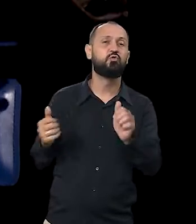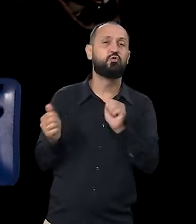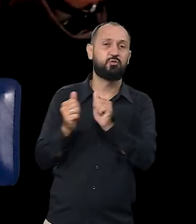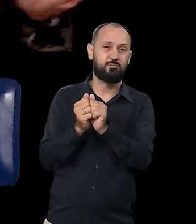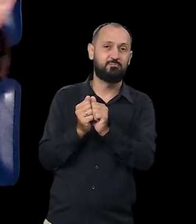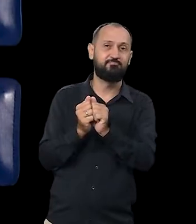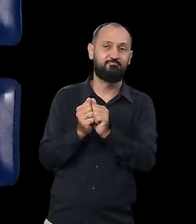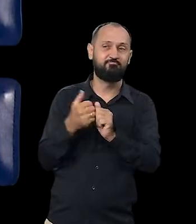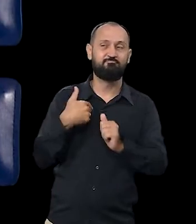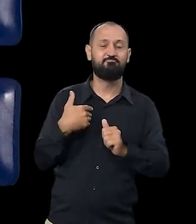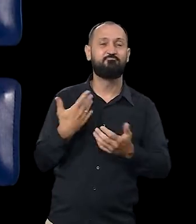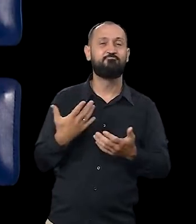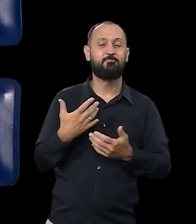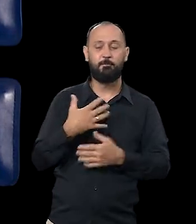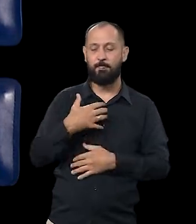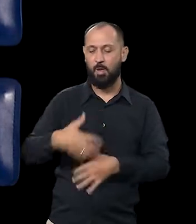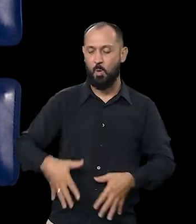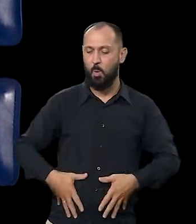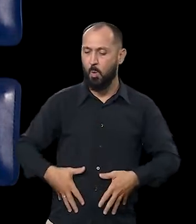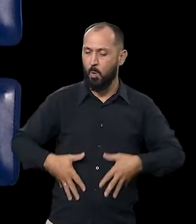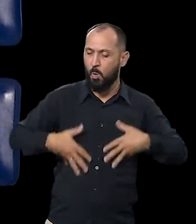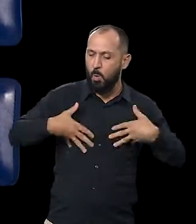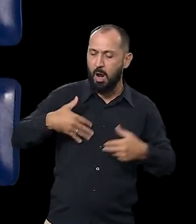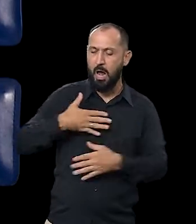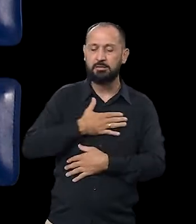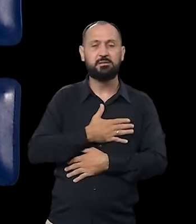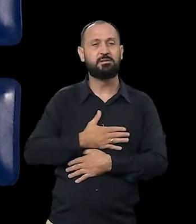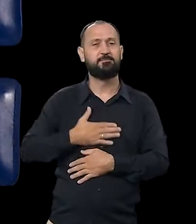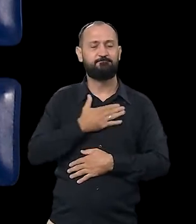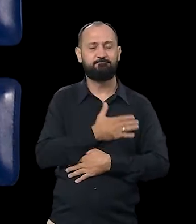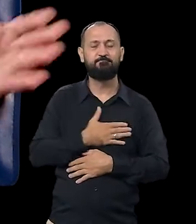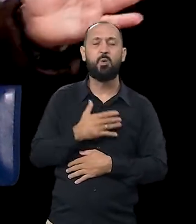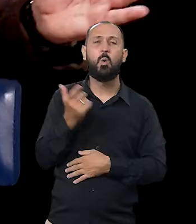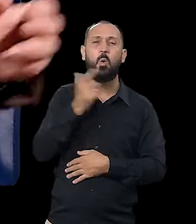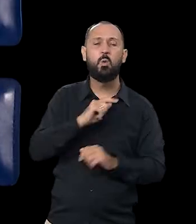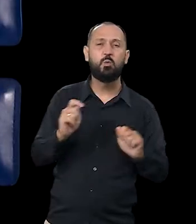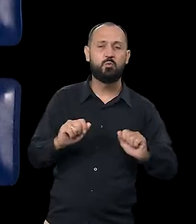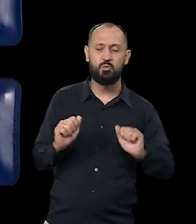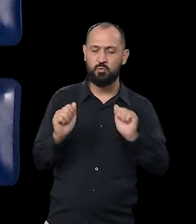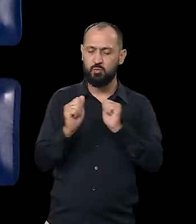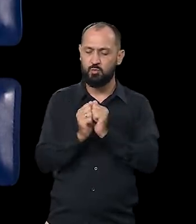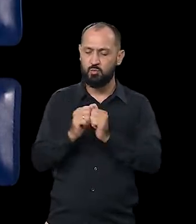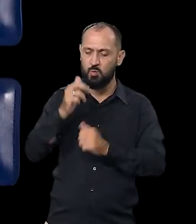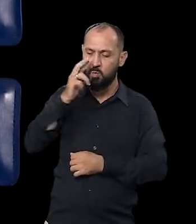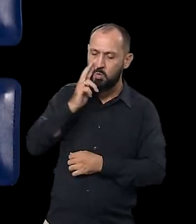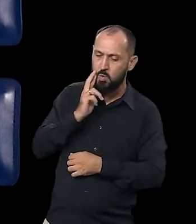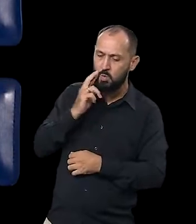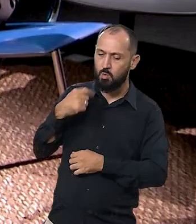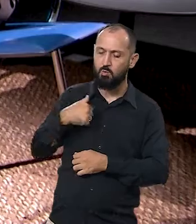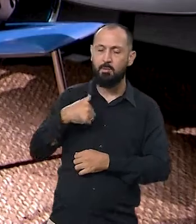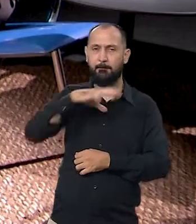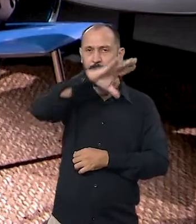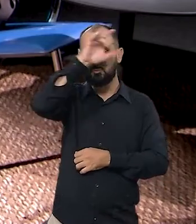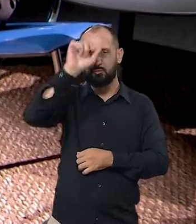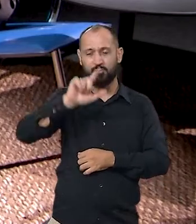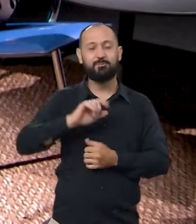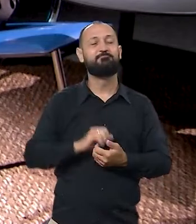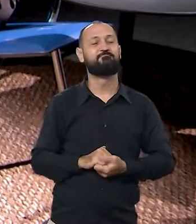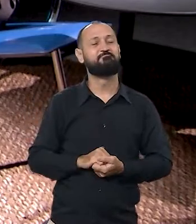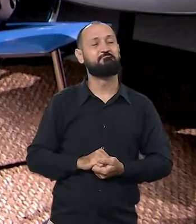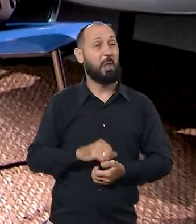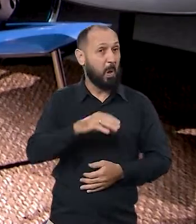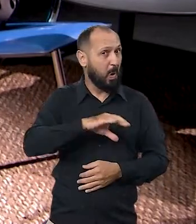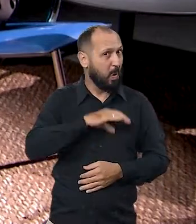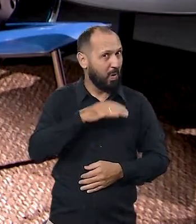lado. E para mim, Lívia, é o maior orgulho, a maior satisfação de poder estar ao lado do Rio, ajudando a governar Mato Grosso do Sul. E coragem,